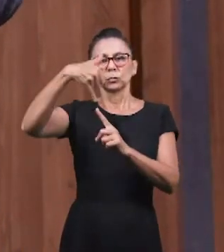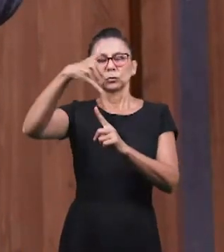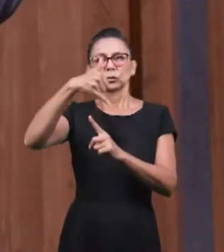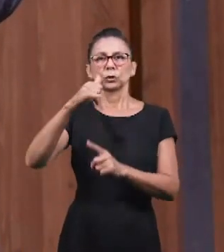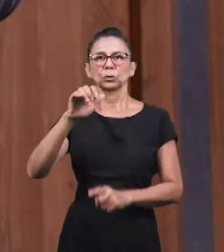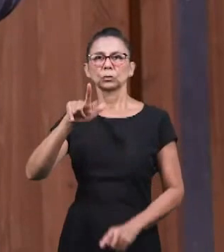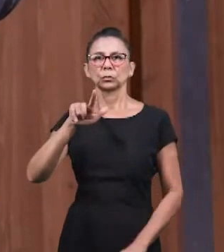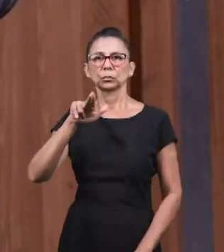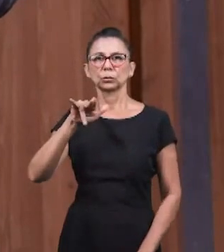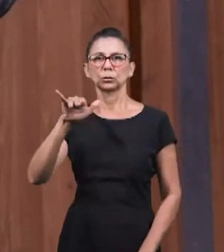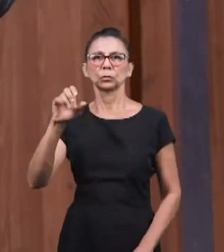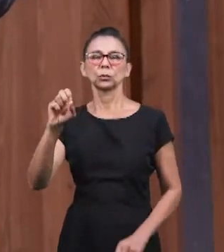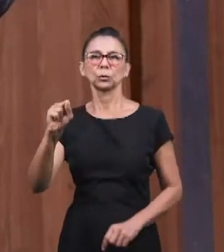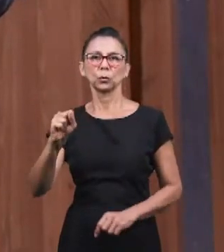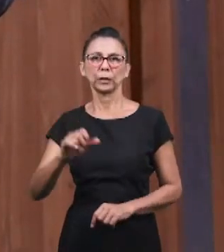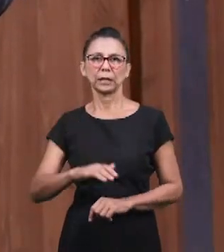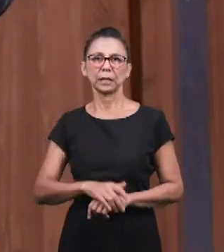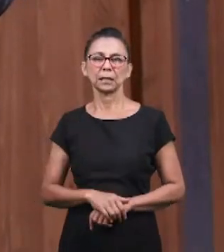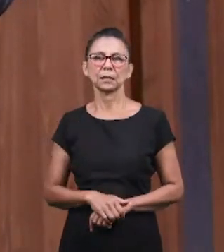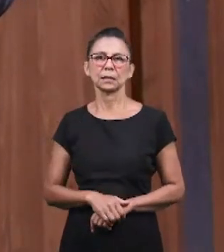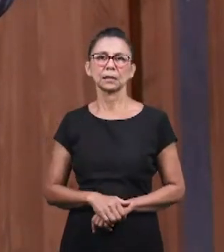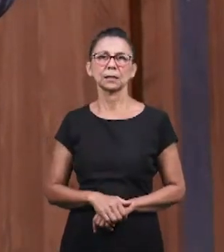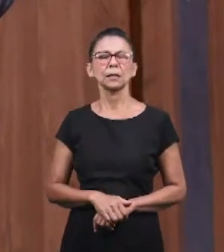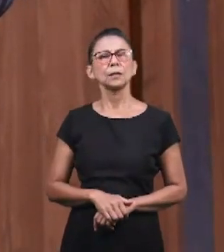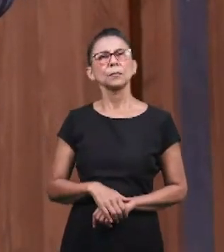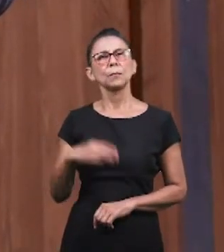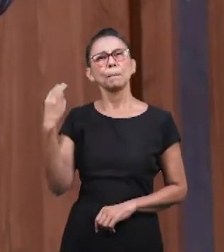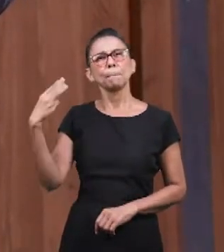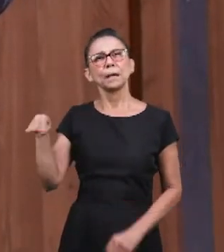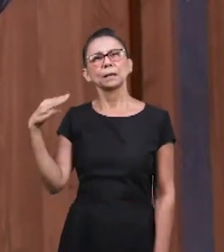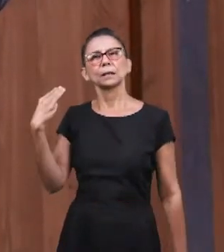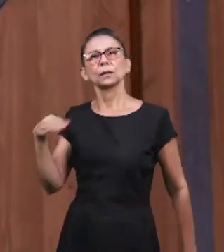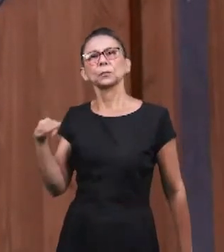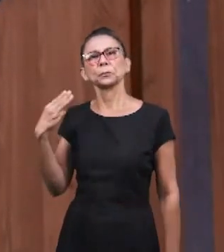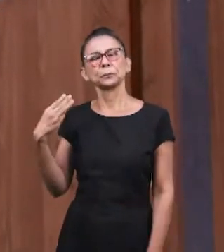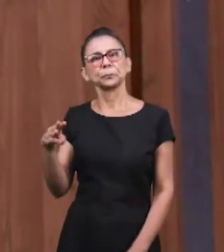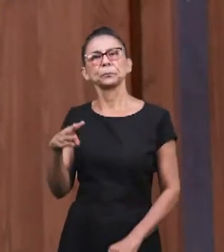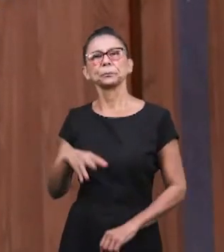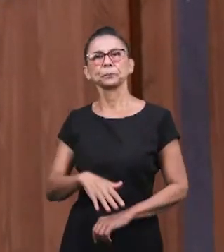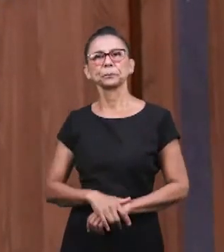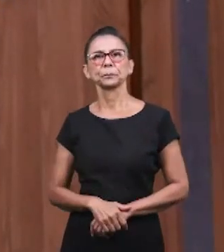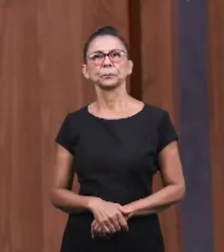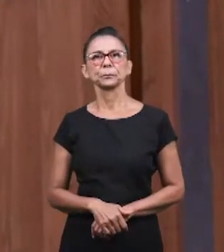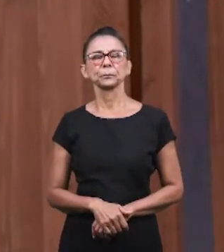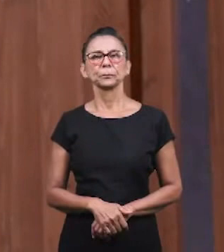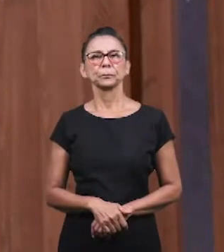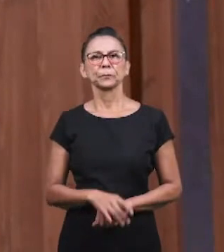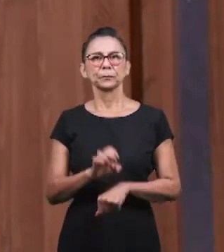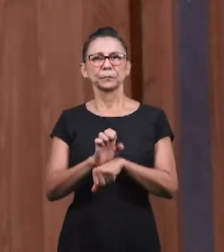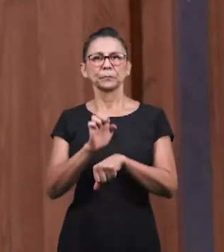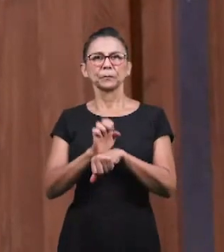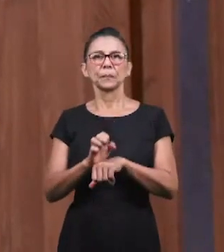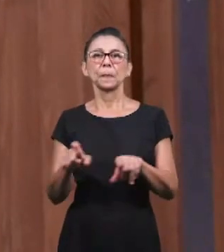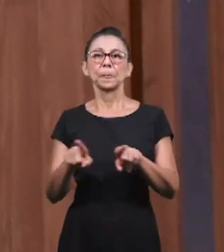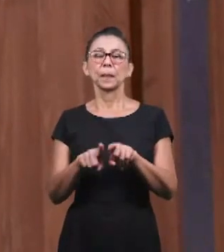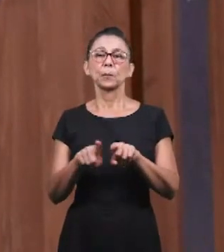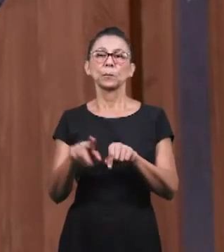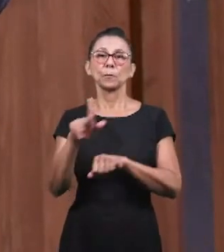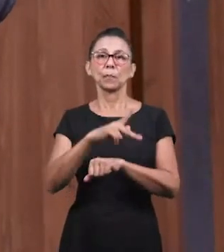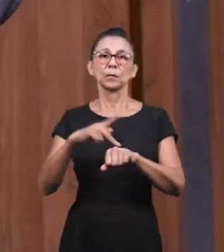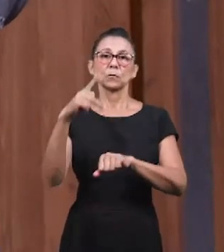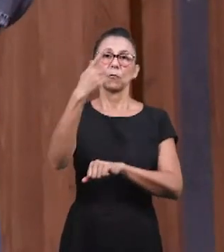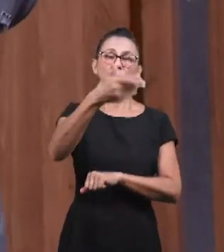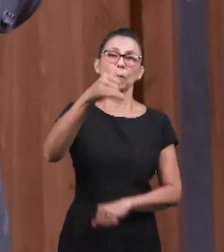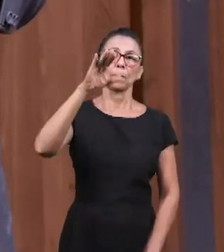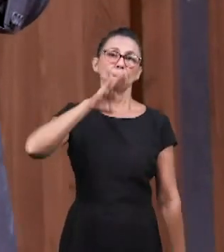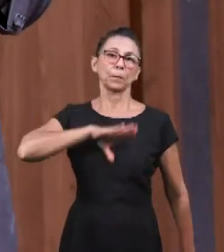bairro Liberdade, lá de São Luís, capital do Maranhão. Depois teremos a terceira resposta, que vai vir de Portugal. Lá de